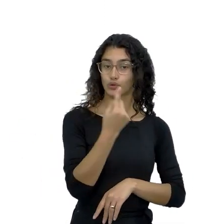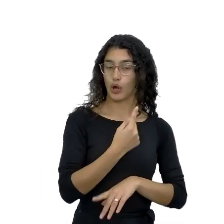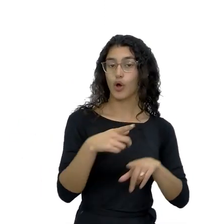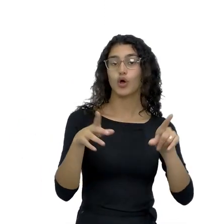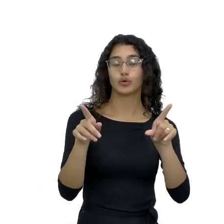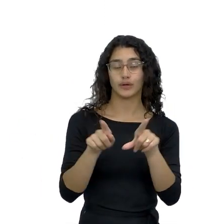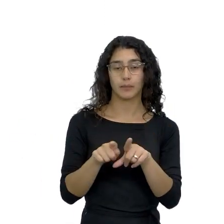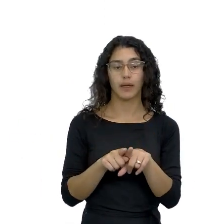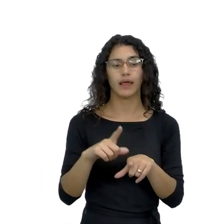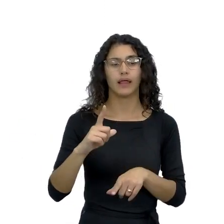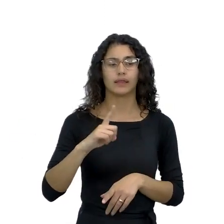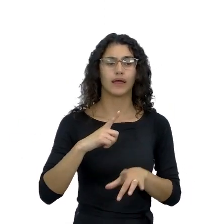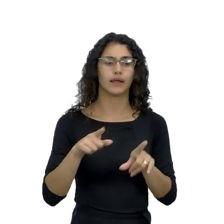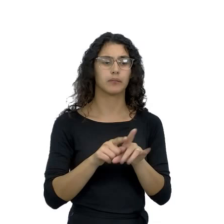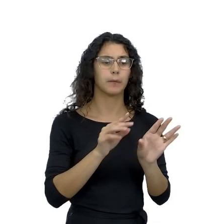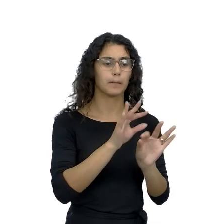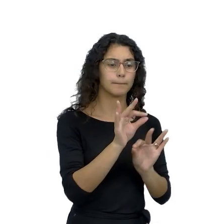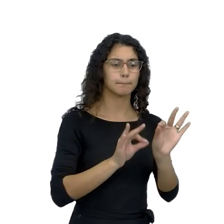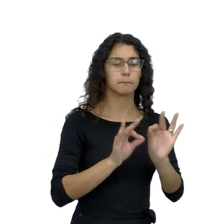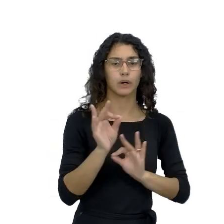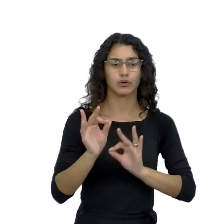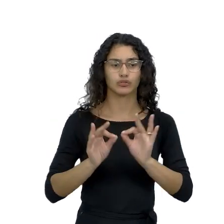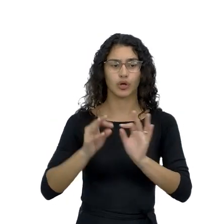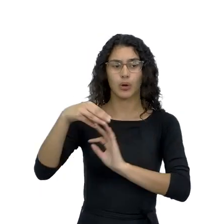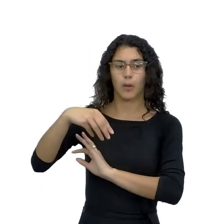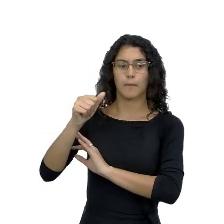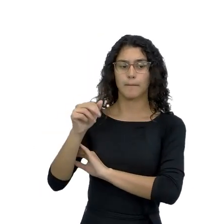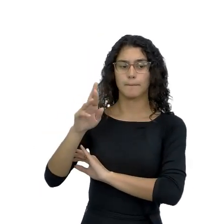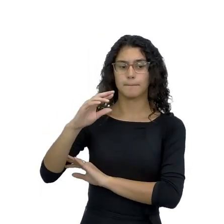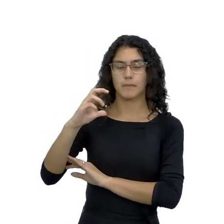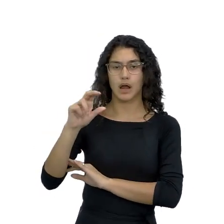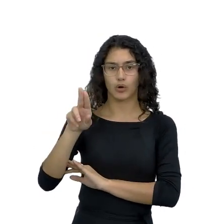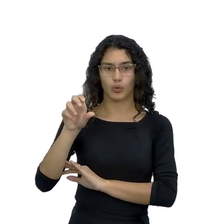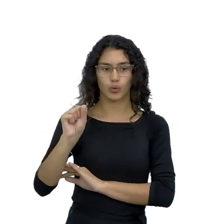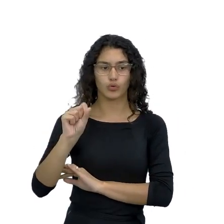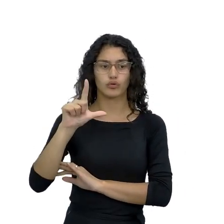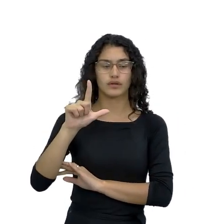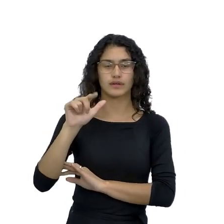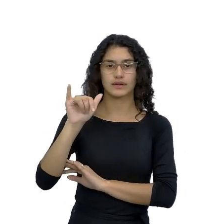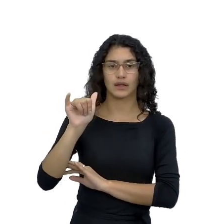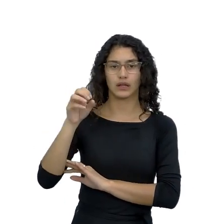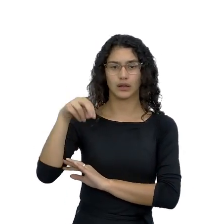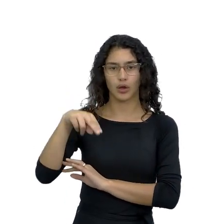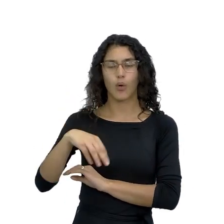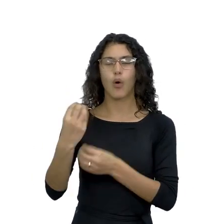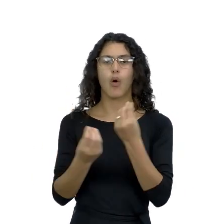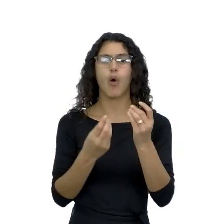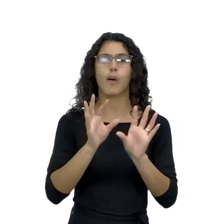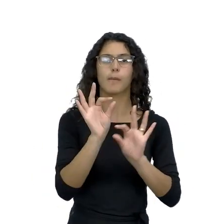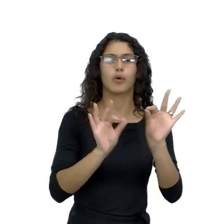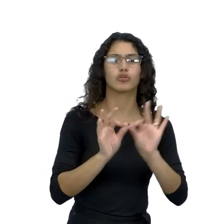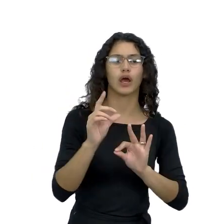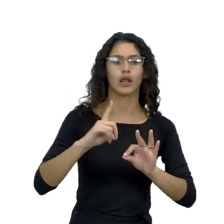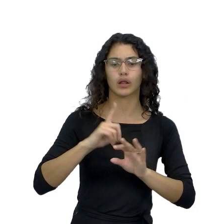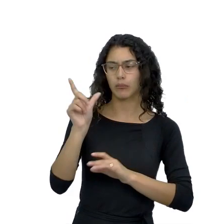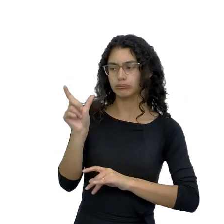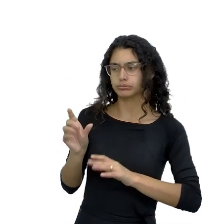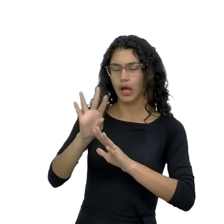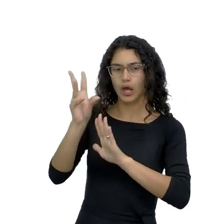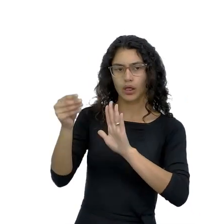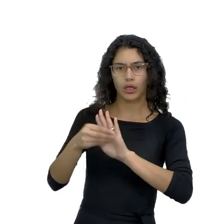nosso. Tenho aí o projeto Marcos Leon, onde esse projeto ele inclui